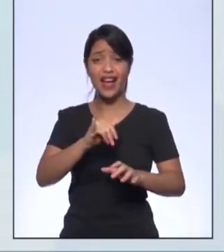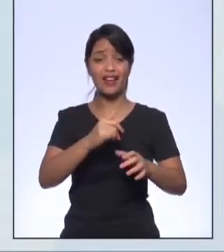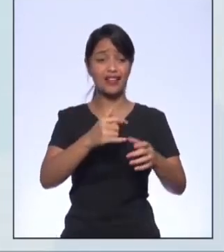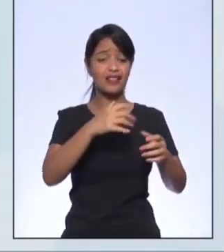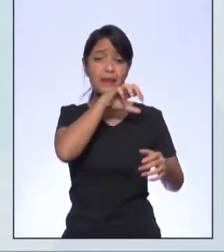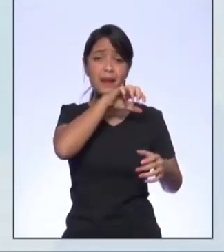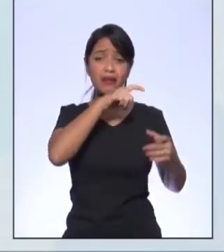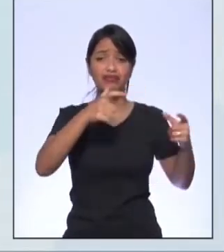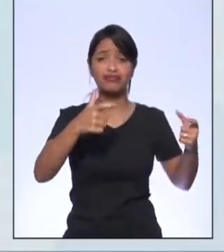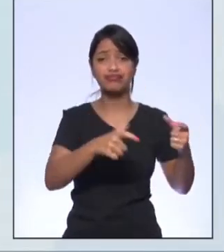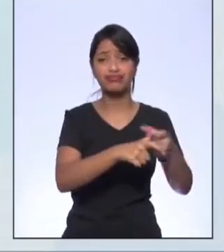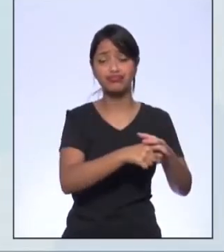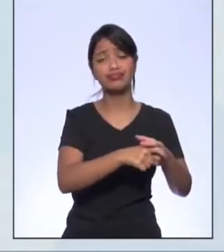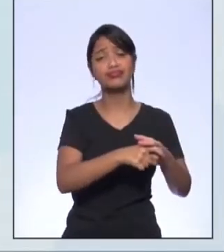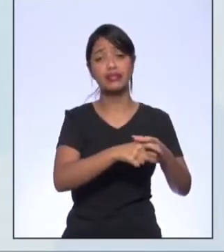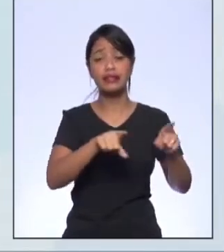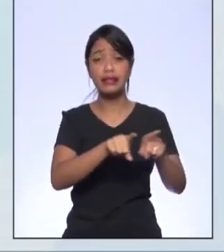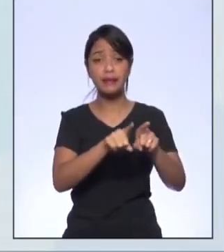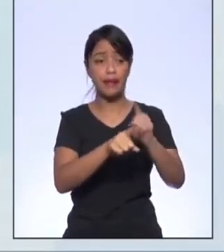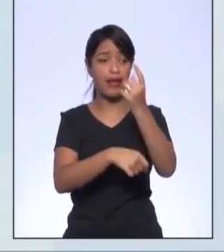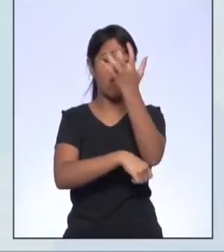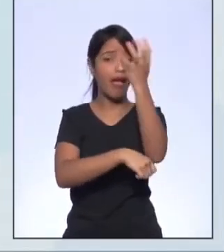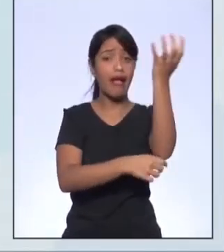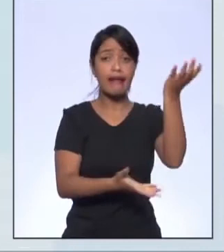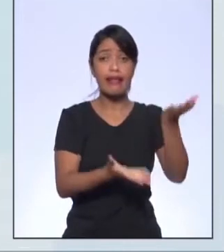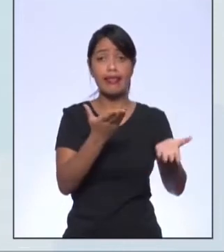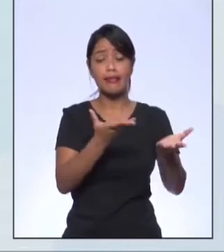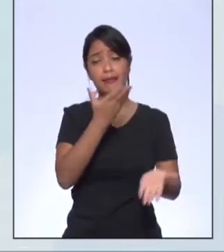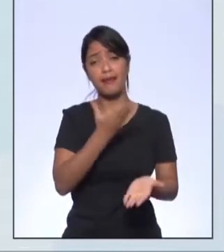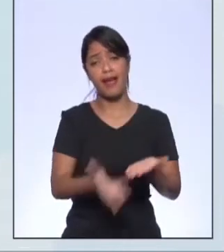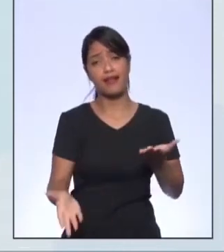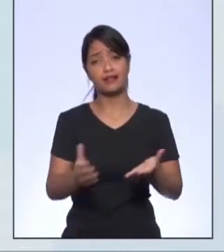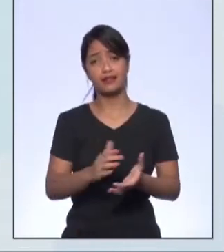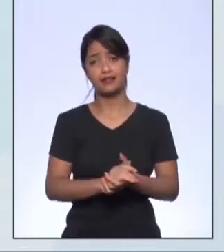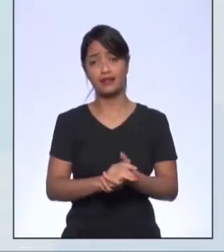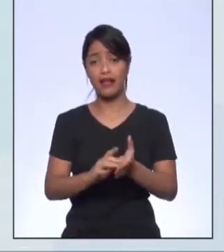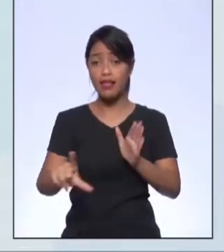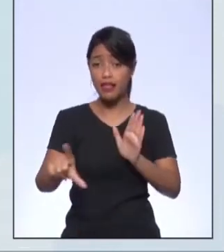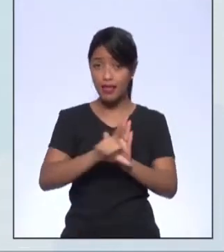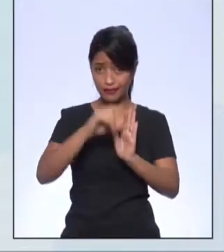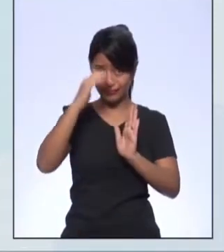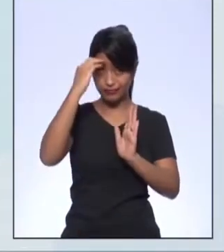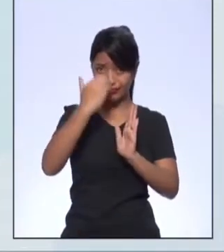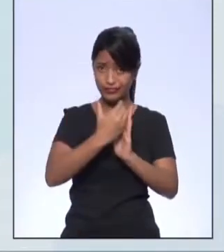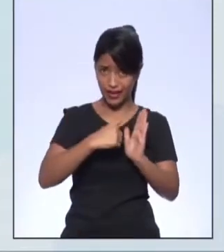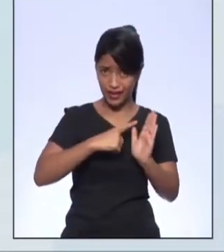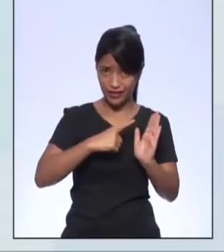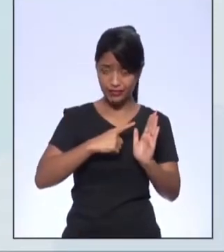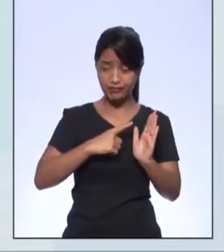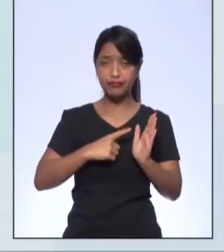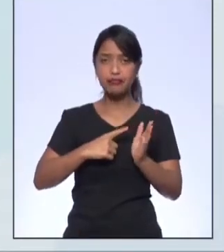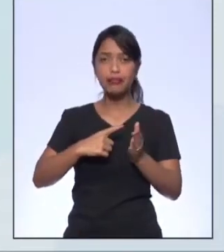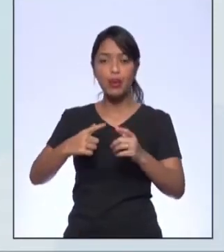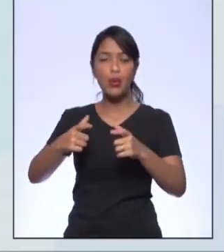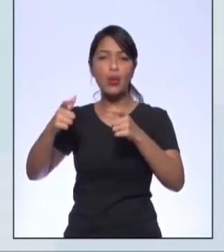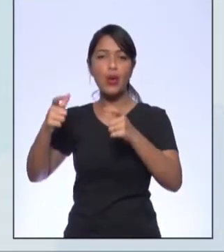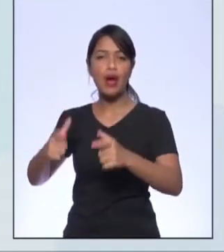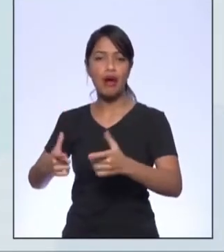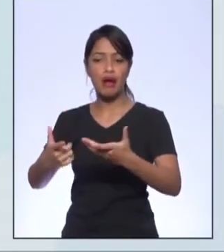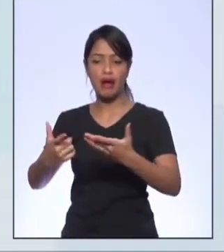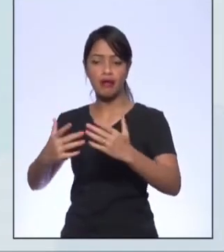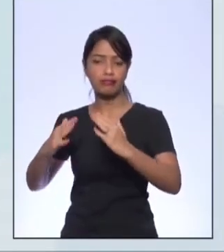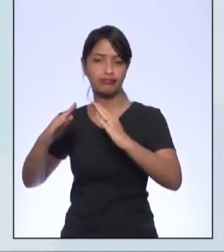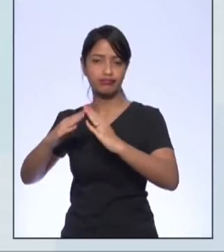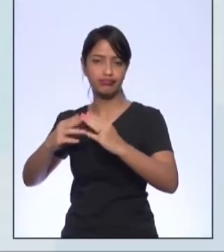tem sido mesmo cumprida como deve ser? Há necessidade de credenciar legalmente estabelecimentos para vender animais